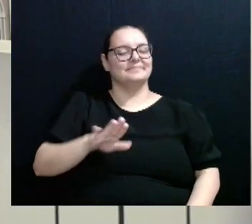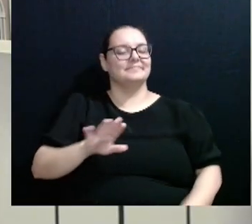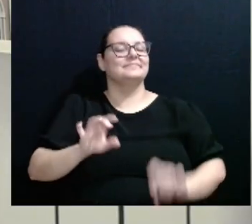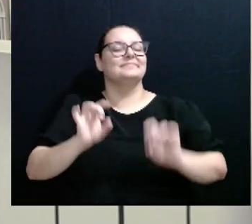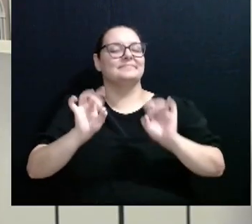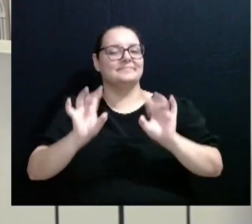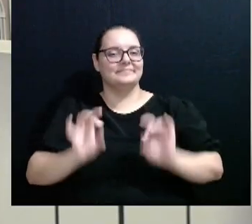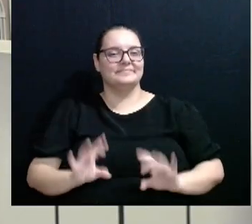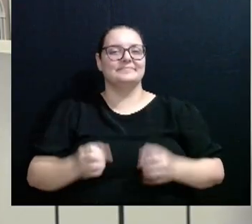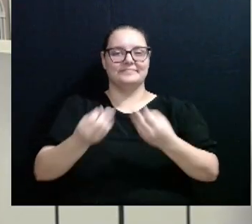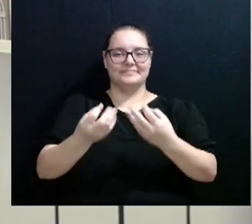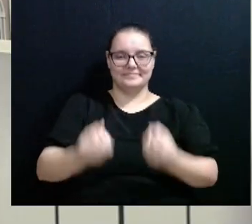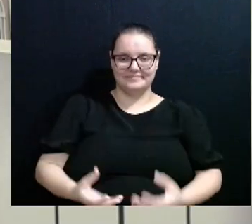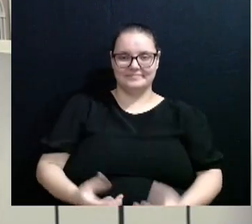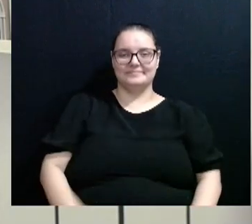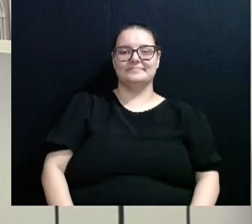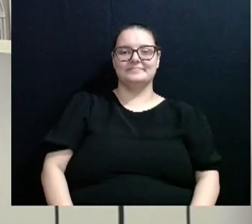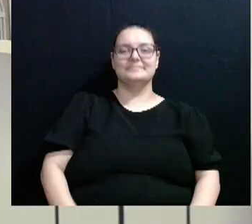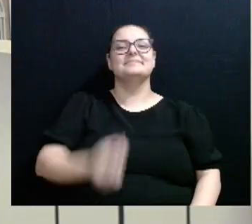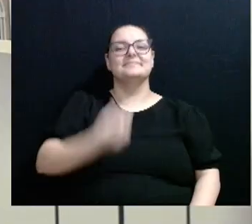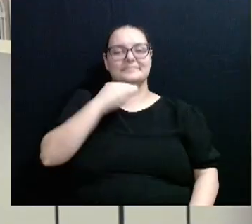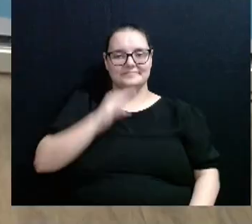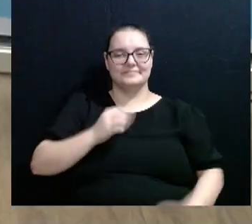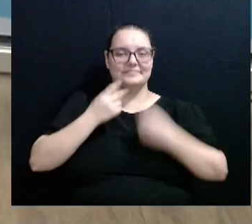bem-vindo e boa tarde, Felipe.